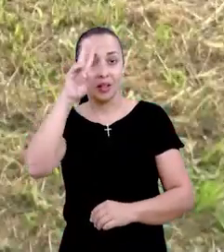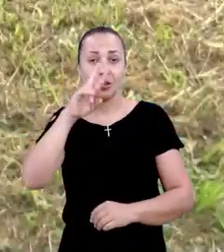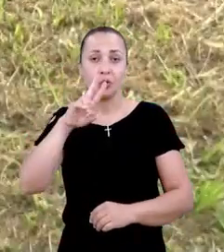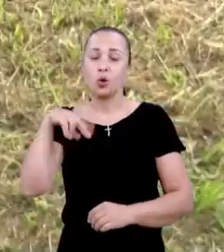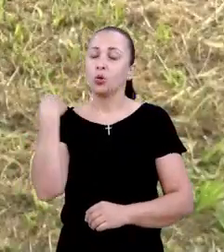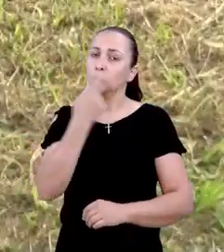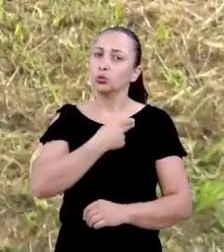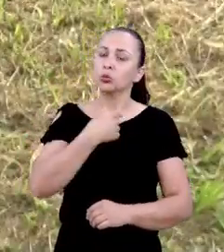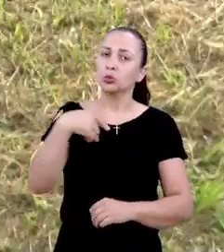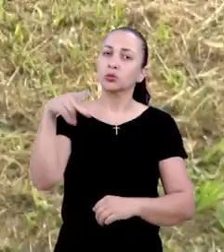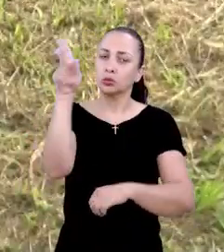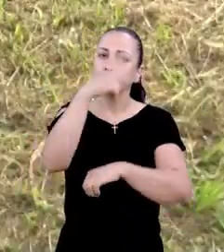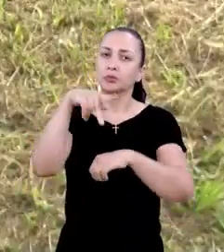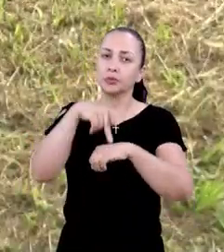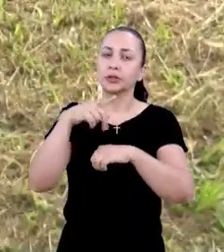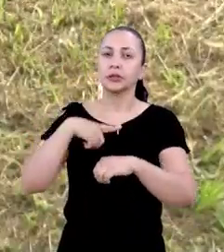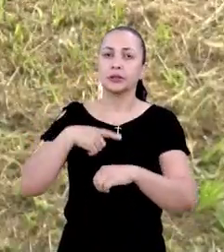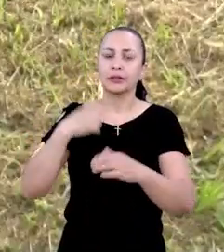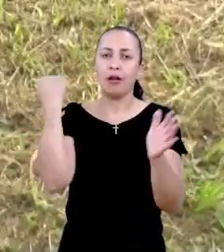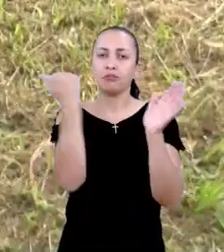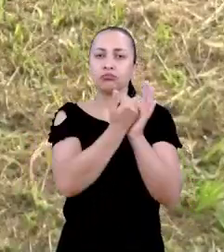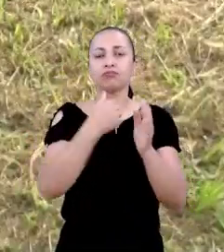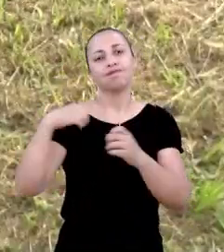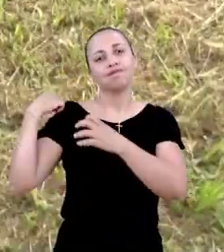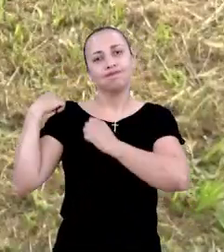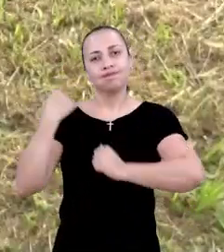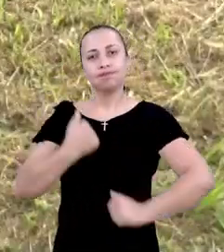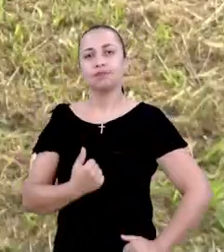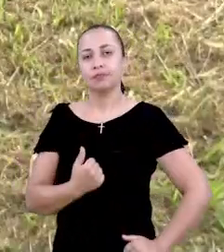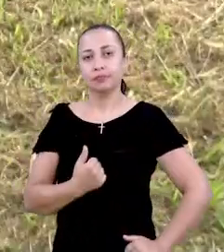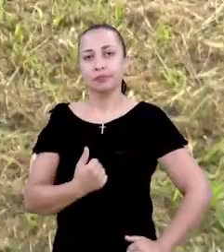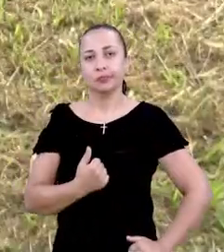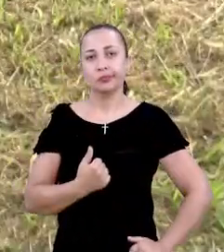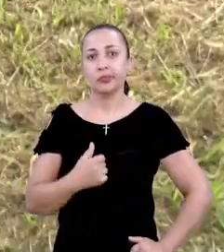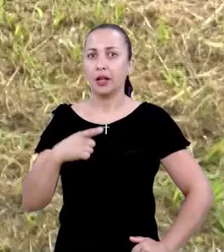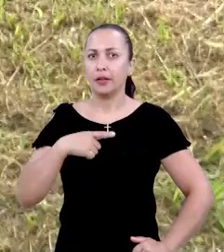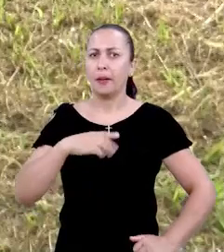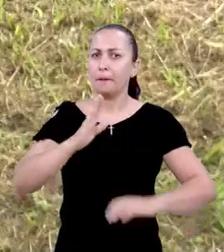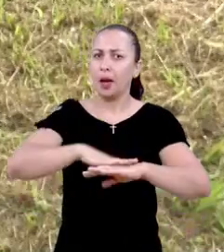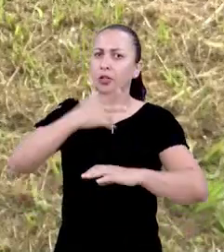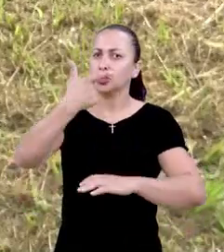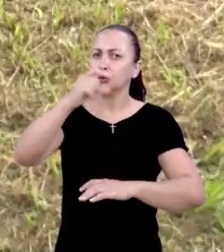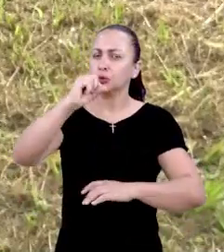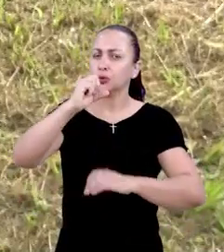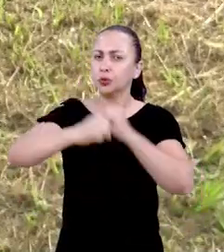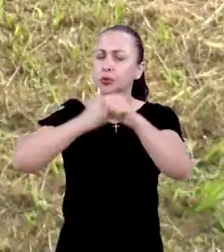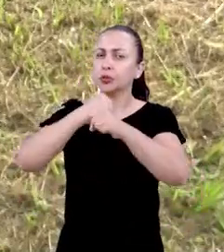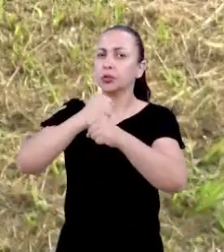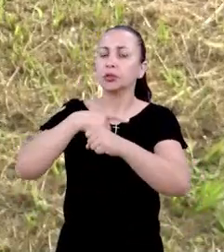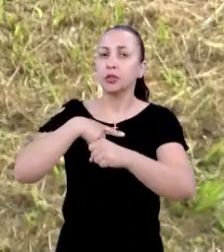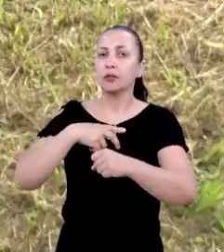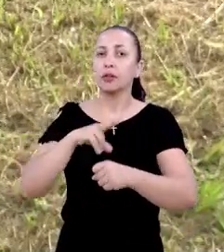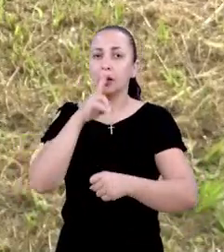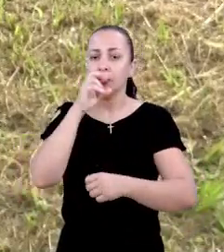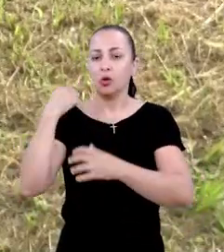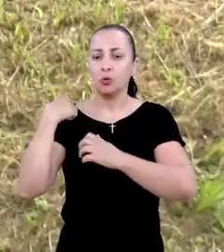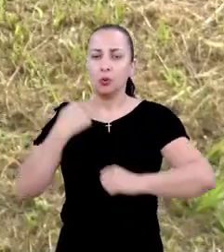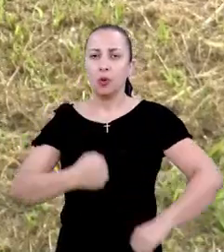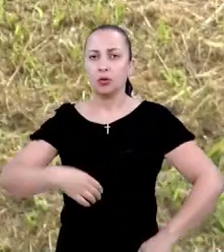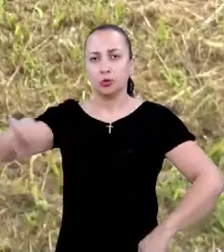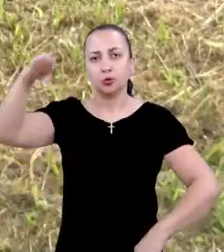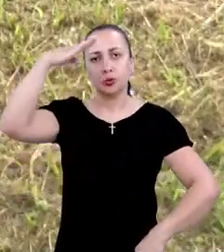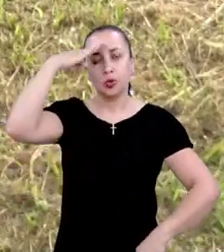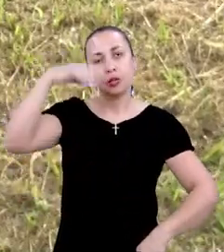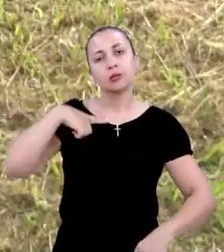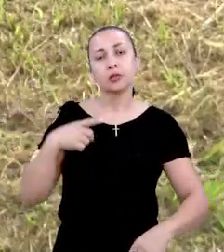Na história recente do nosso país está a marca da ditadura militar. Durante mais de 2 décadas, as Forças Armadas assumiram